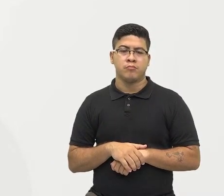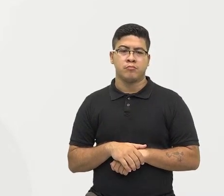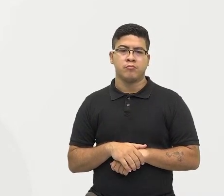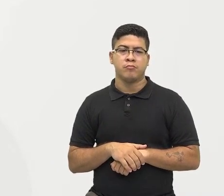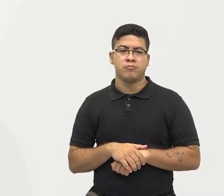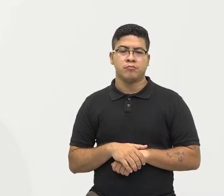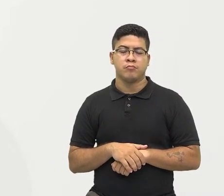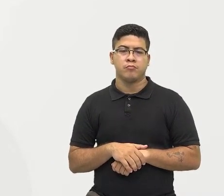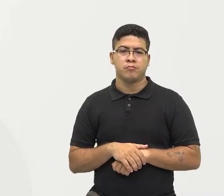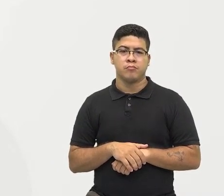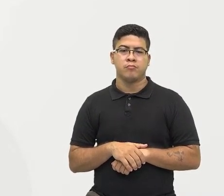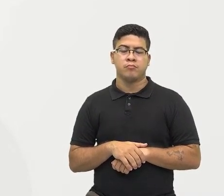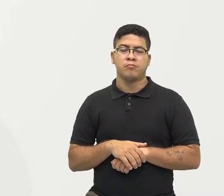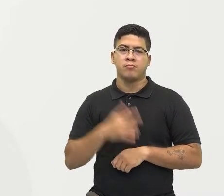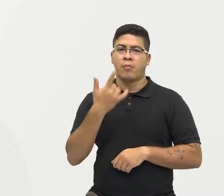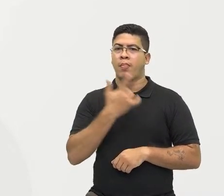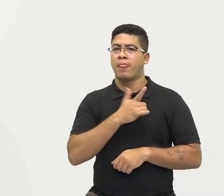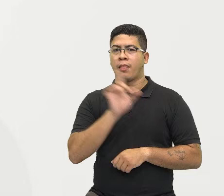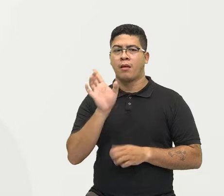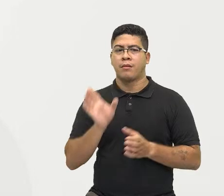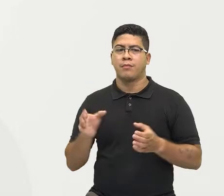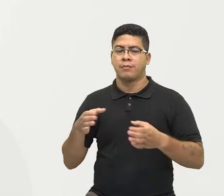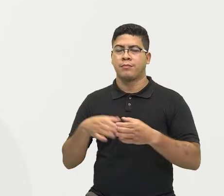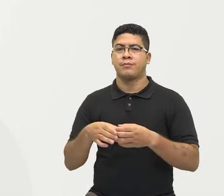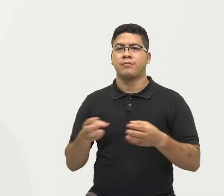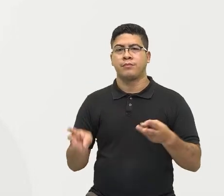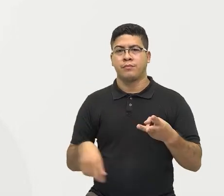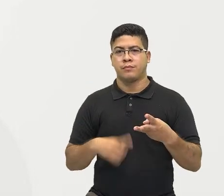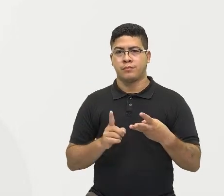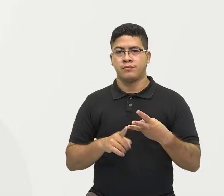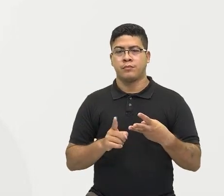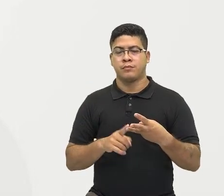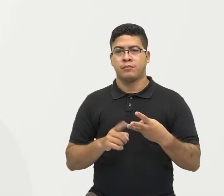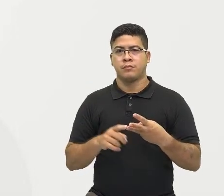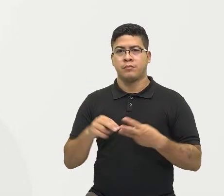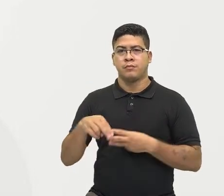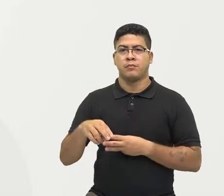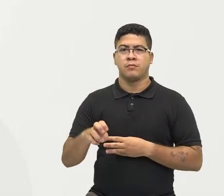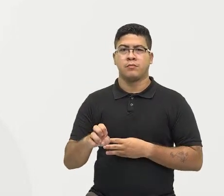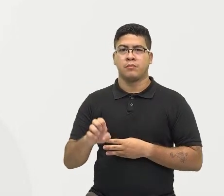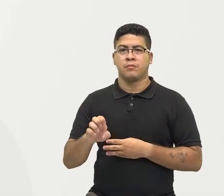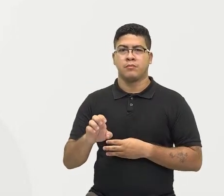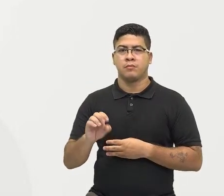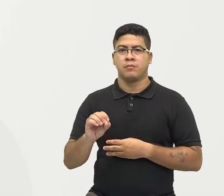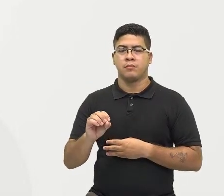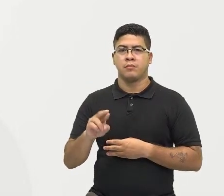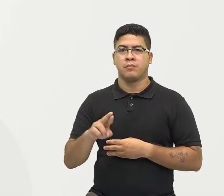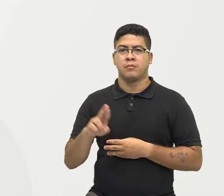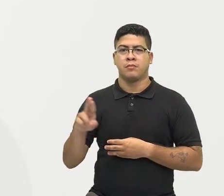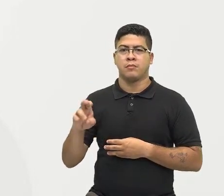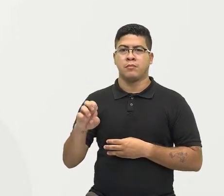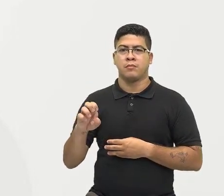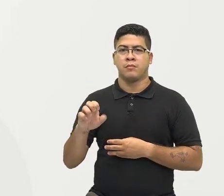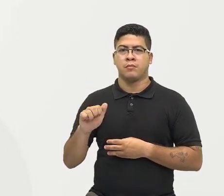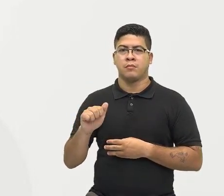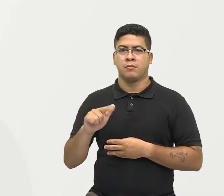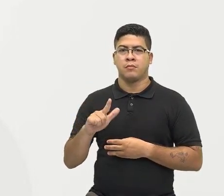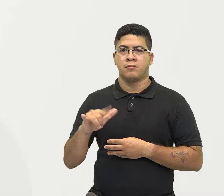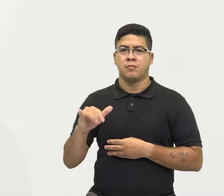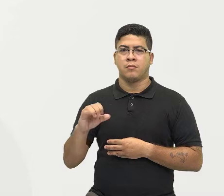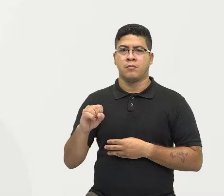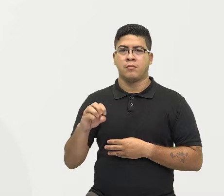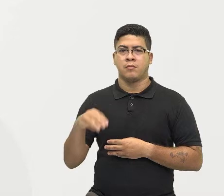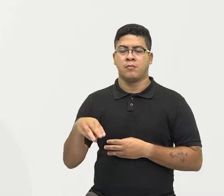Outro movimento aqui foi o neorrealismo, no contexto da Segunda Guerra